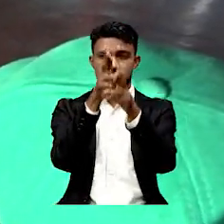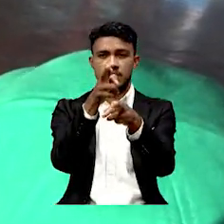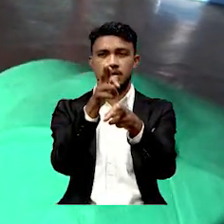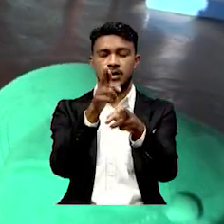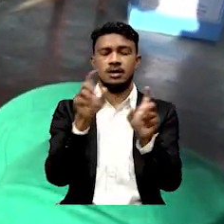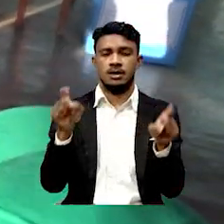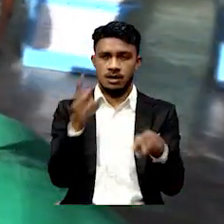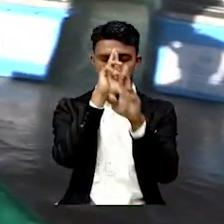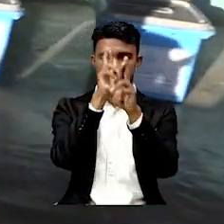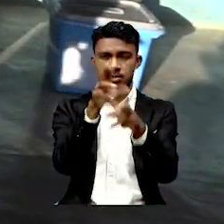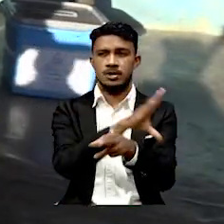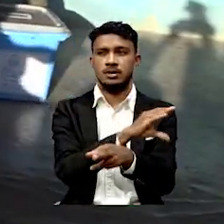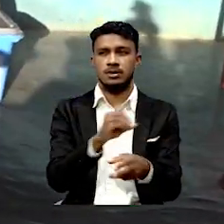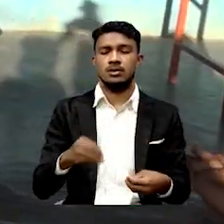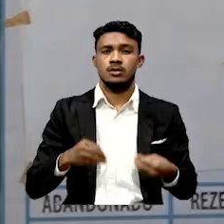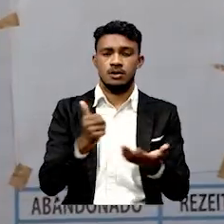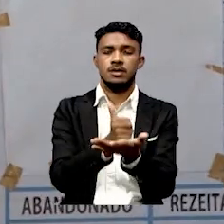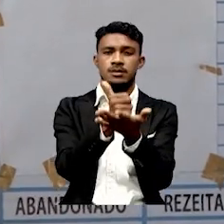Tienen que respetar y no contribuir.